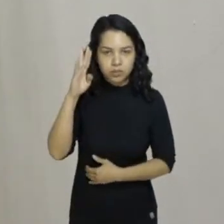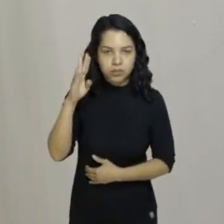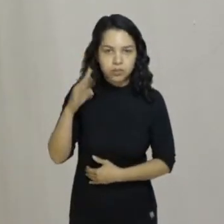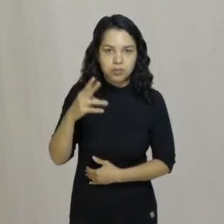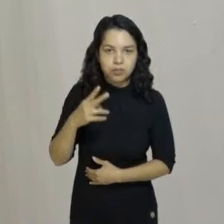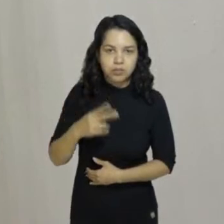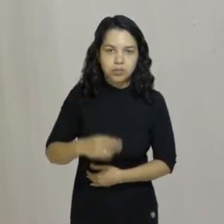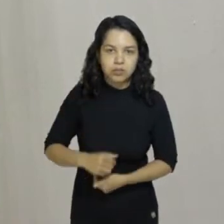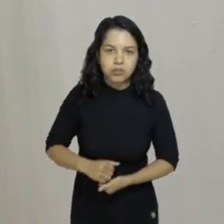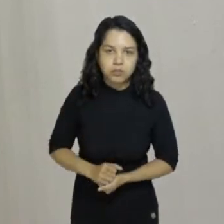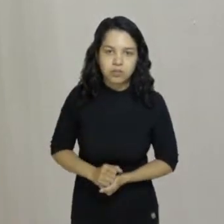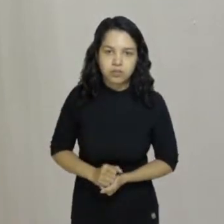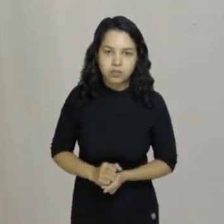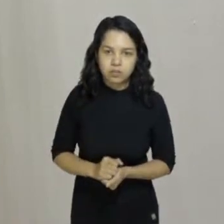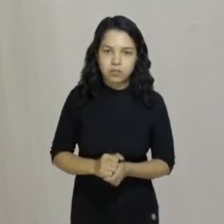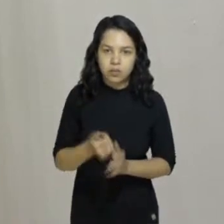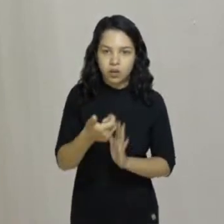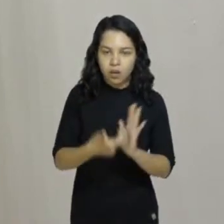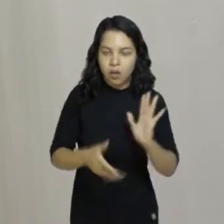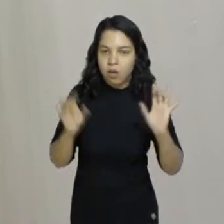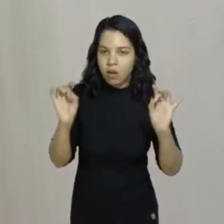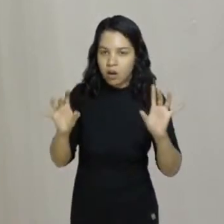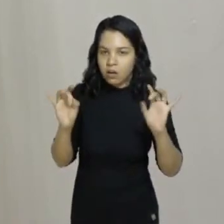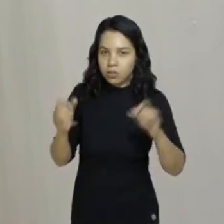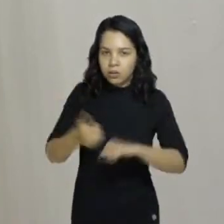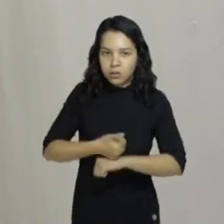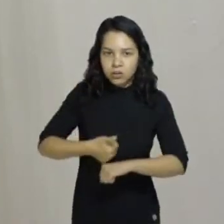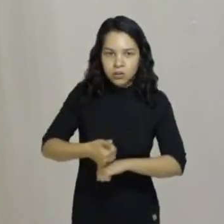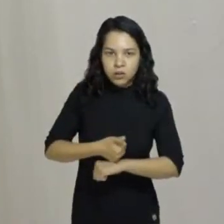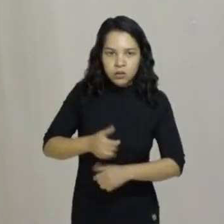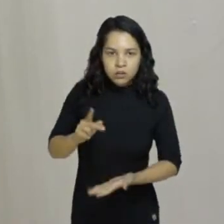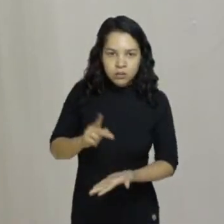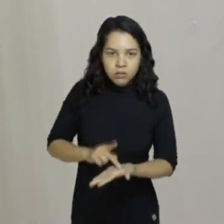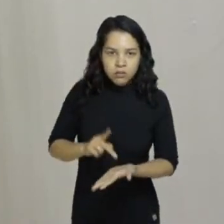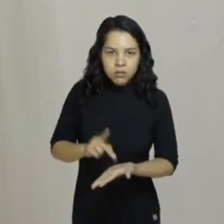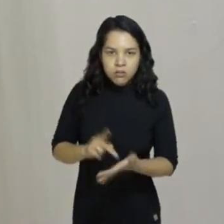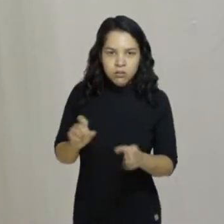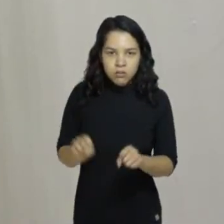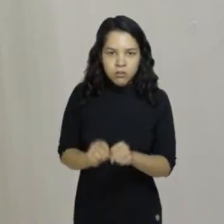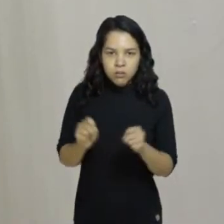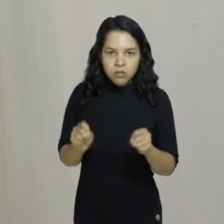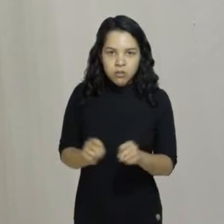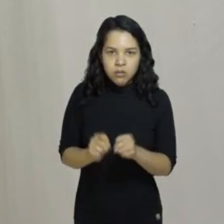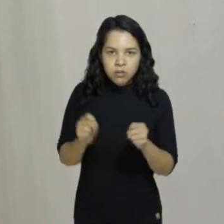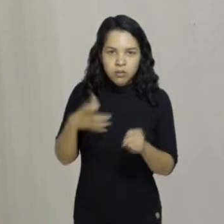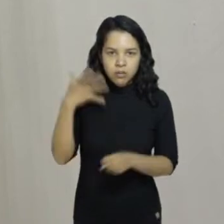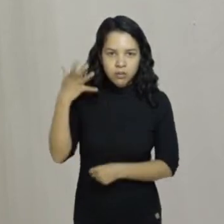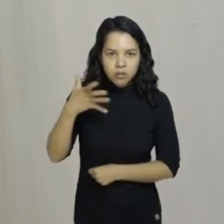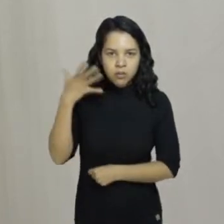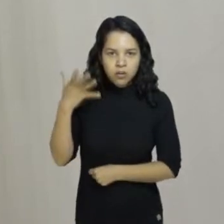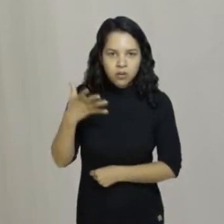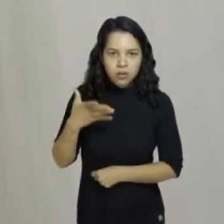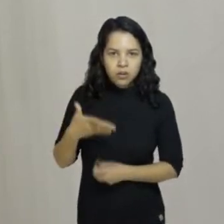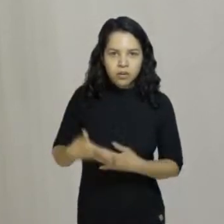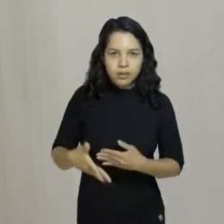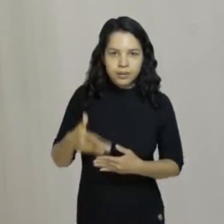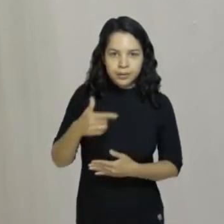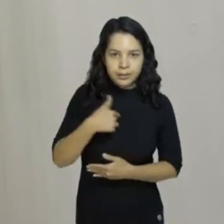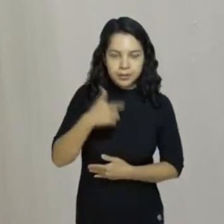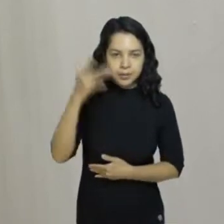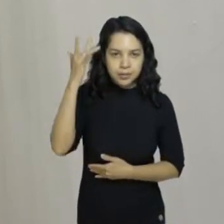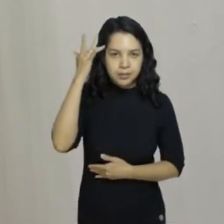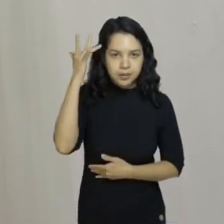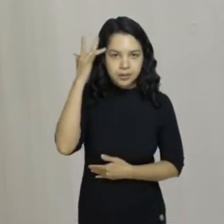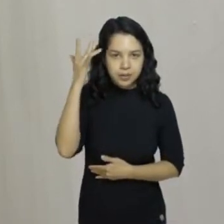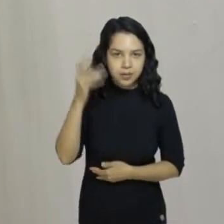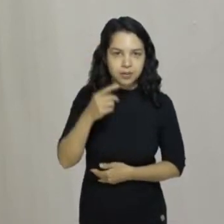excepcional muito profissional mesmo e derrubando aquela narrativa que começa pelo eu achismo quando